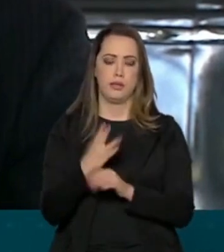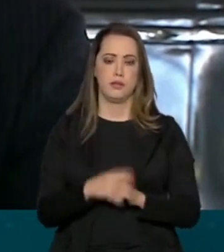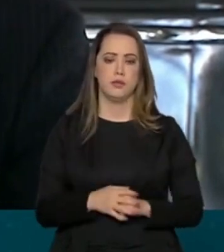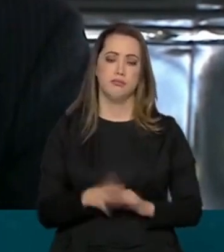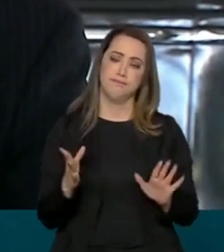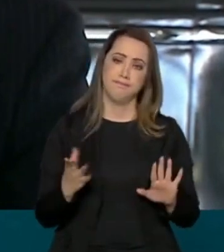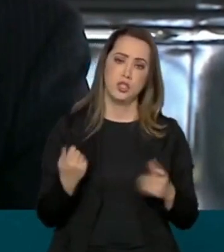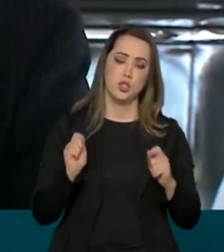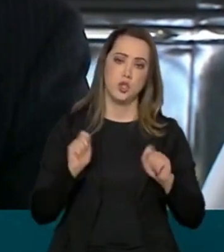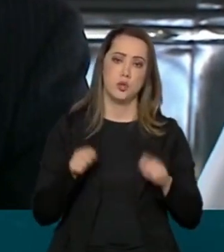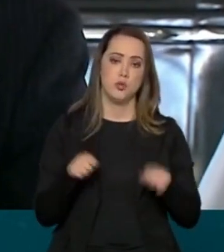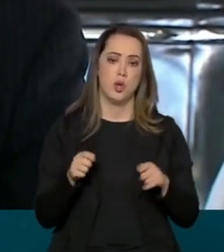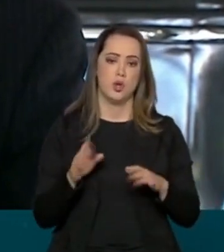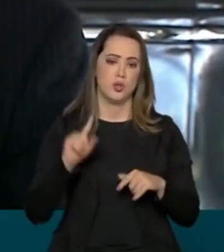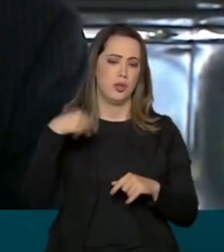A gente deve colocar,